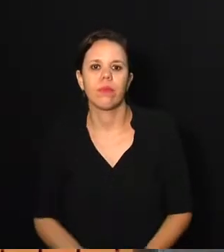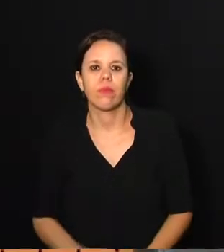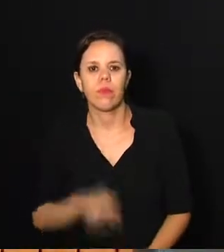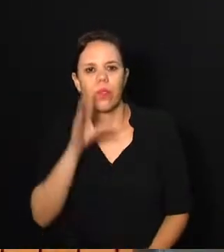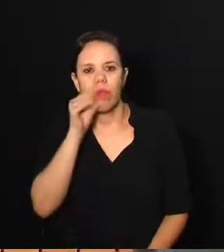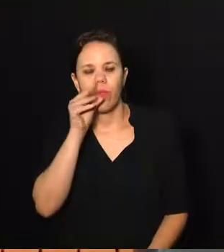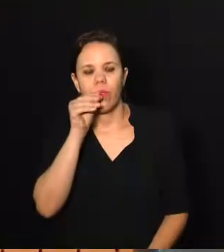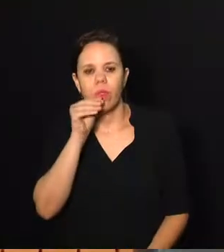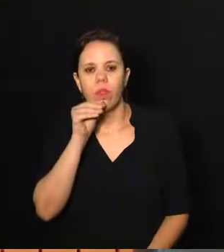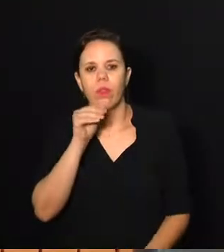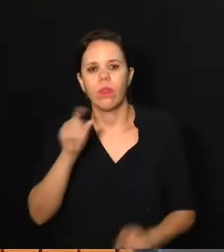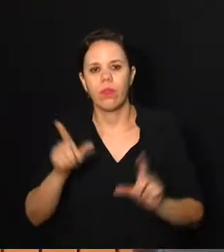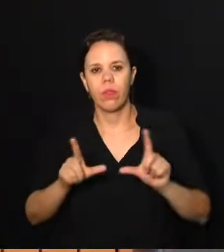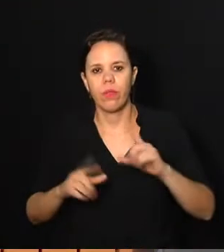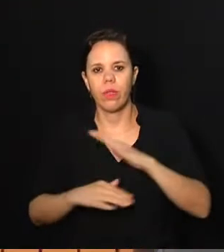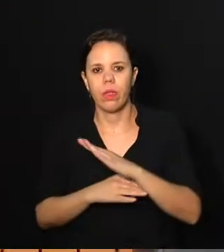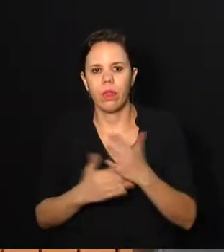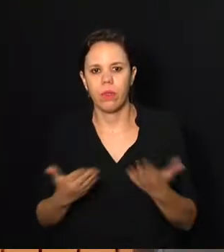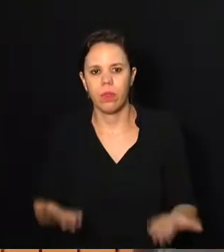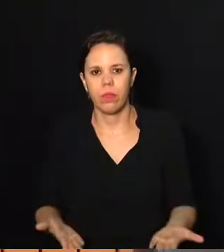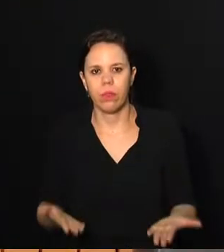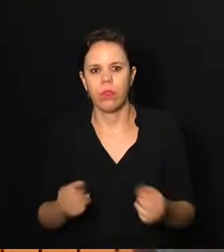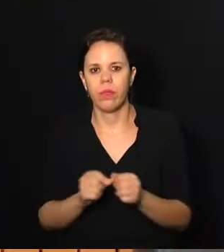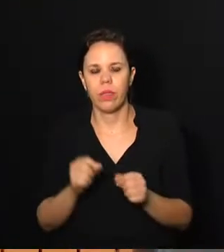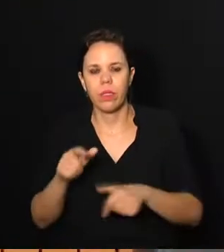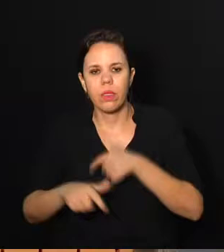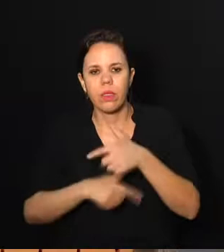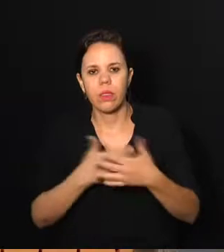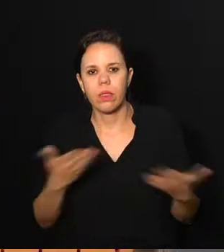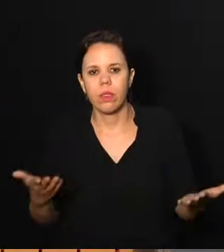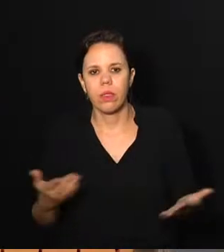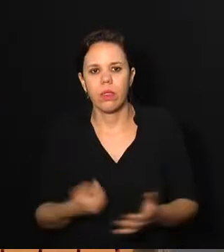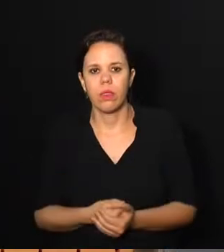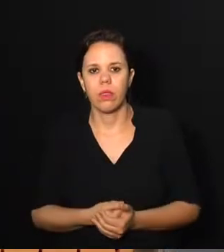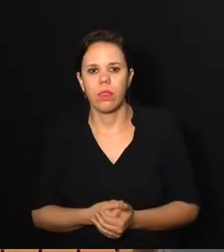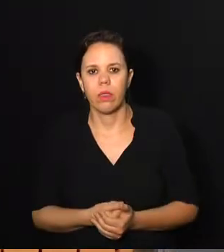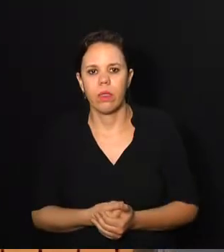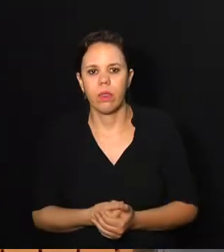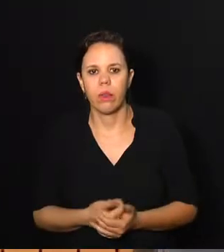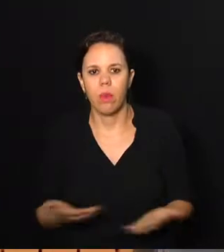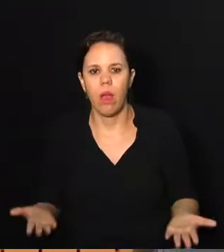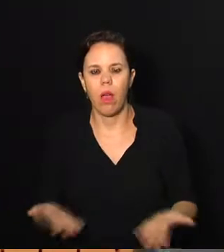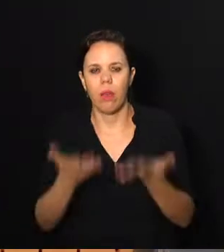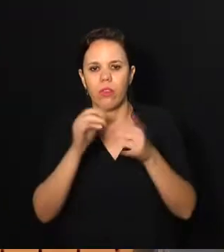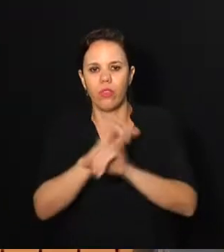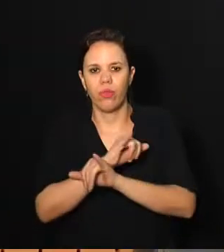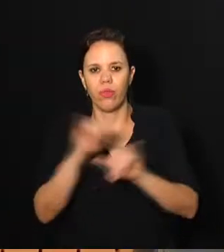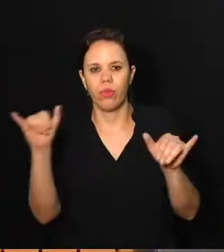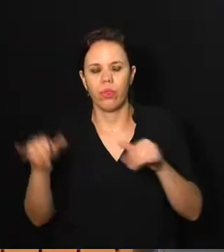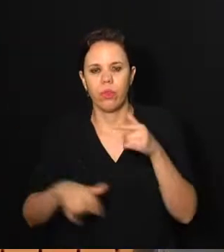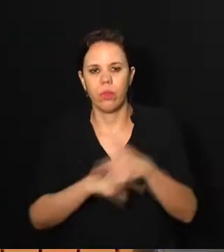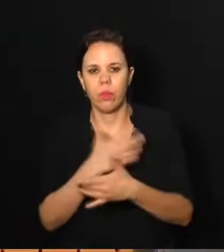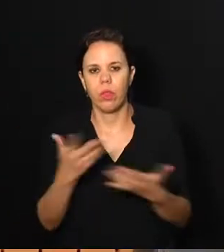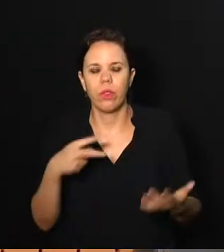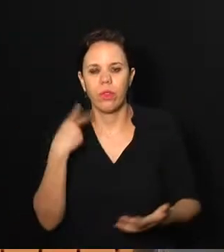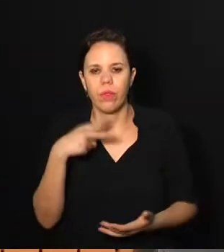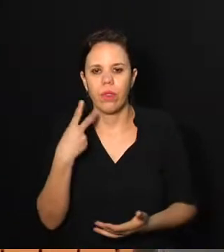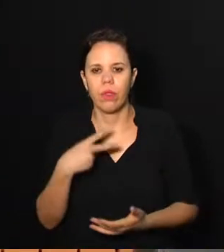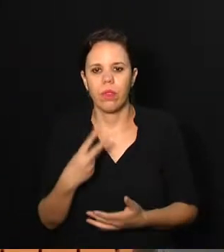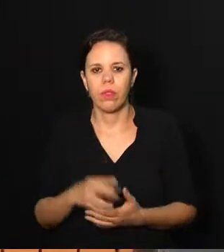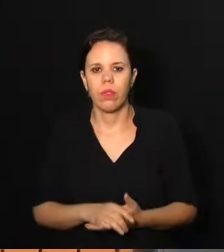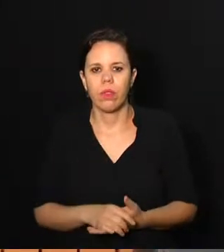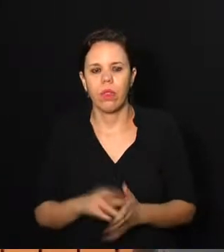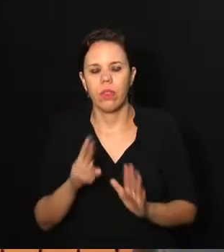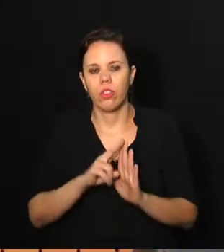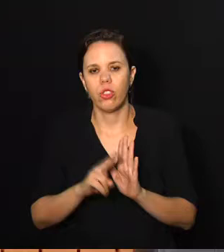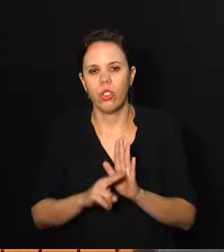Funcionários da TV Câmara que faz esse trabalho para os vereadores, para divulgar as normas,